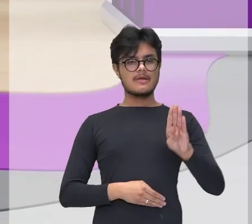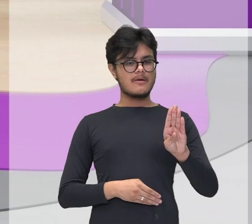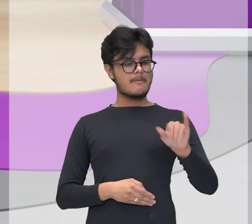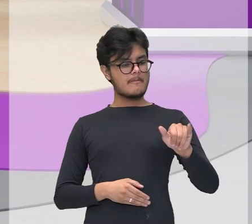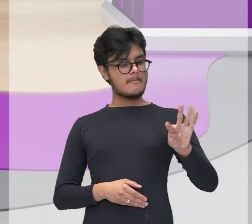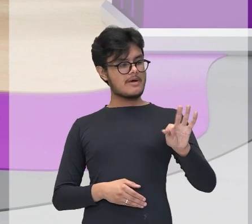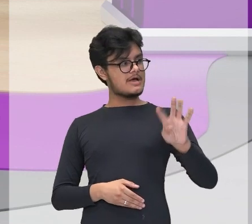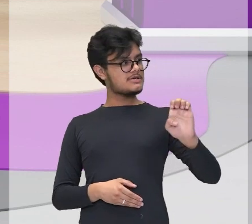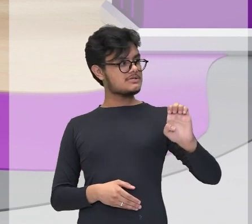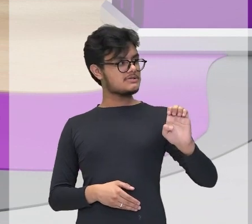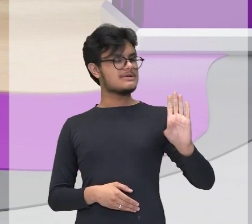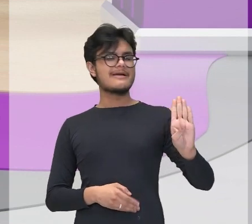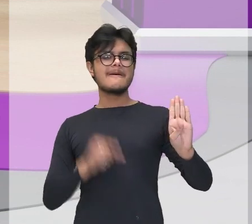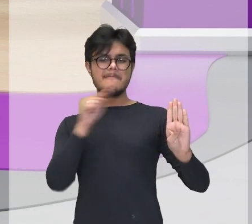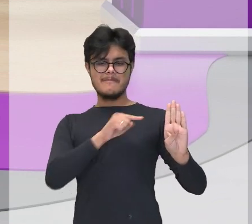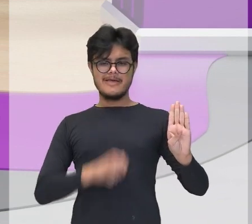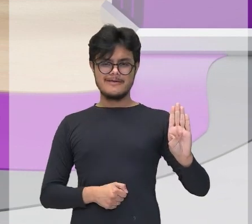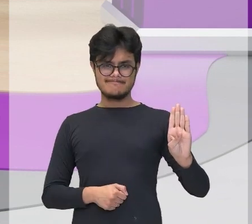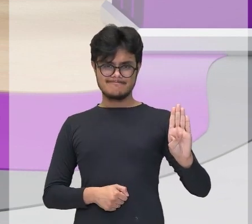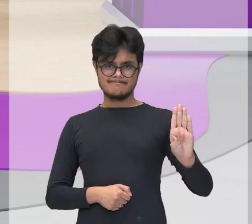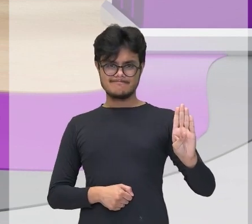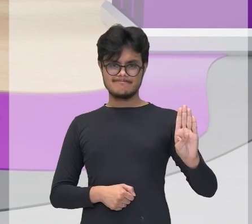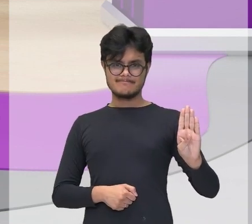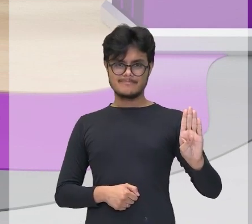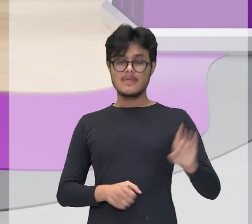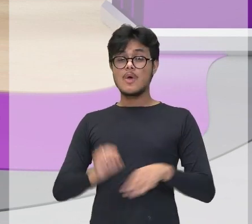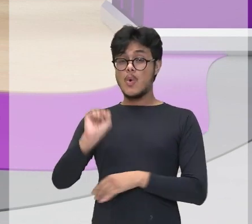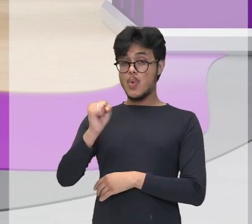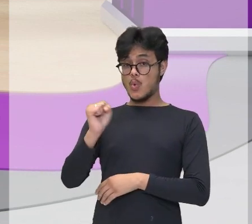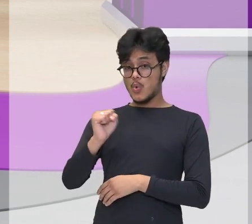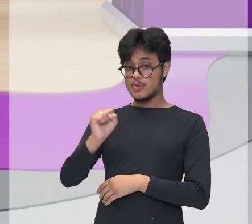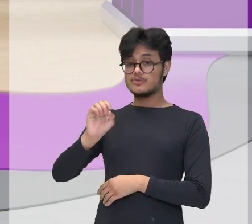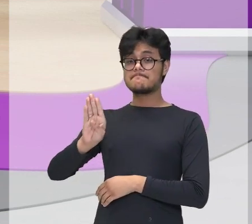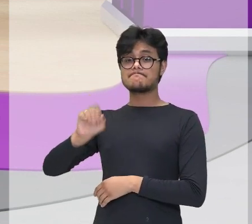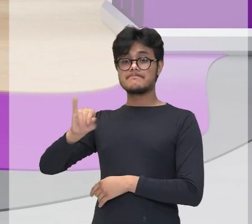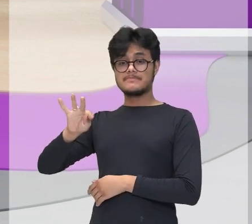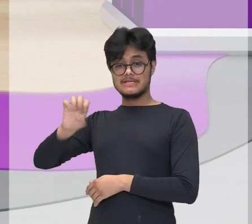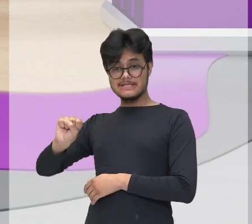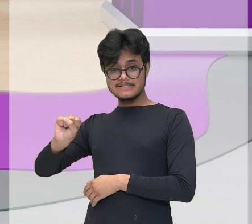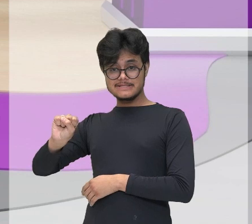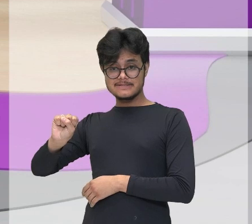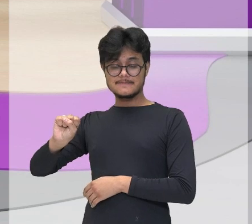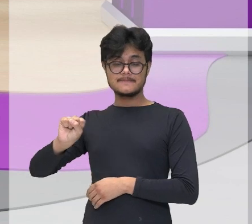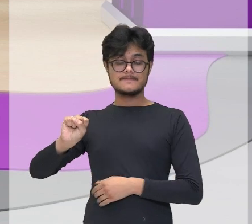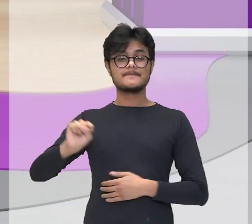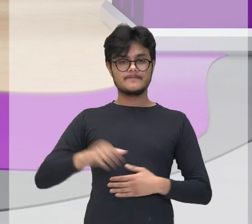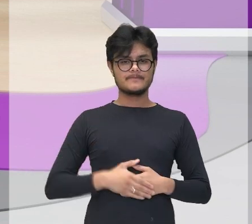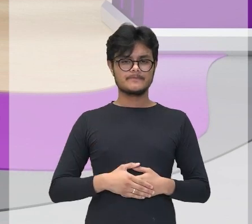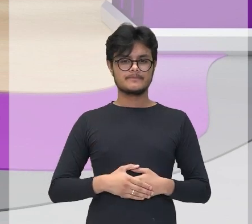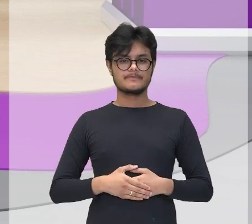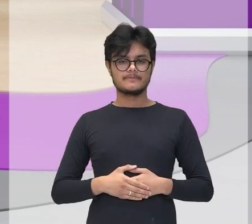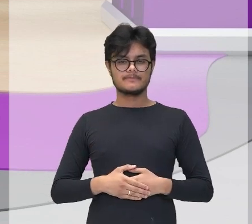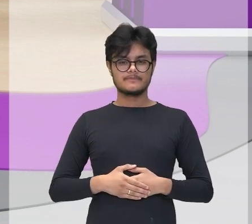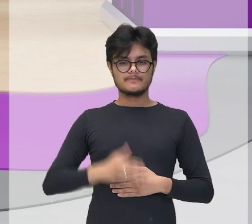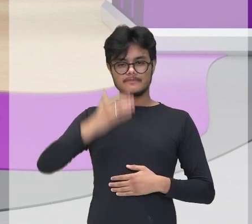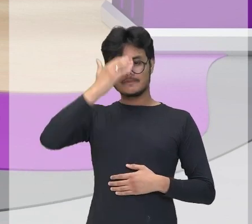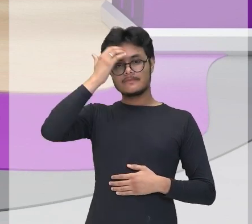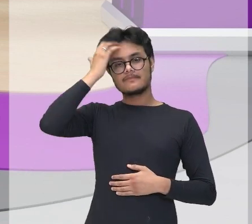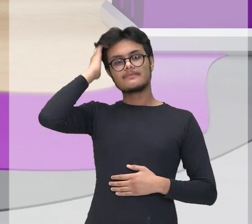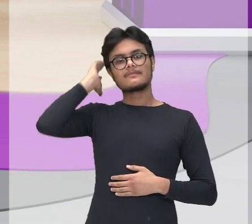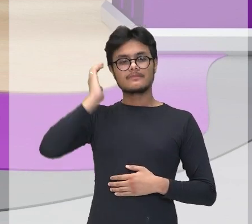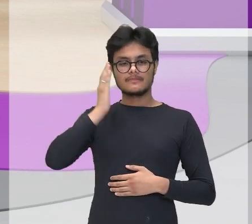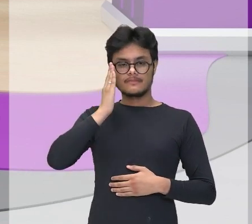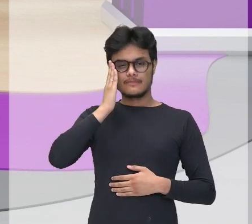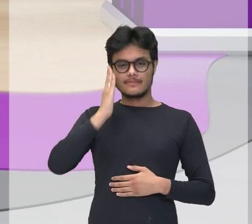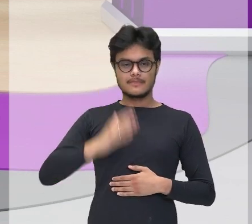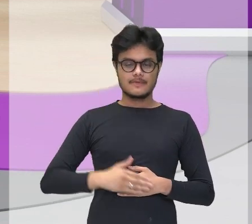byte, depois a gente vem para o bit, né? Nós começamos lá que 1 byte equivale a